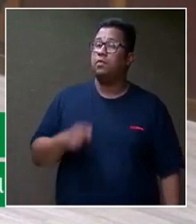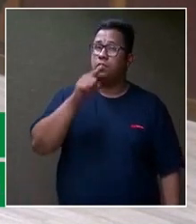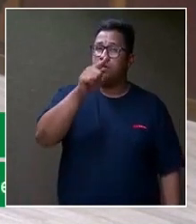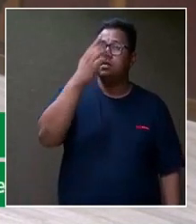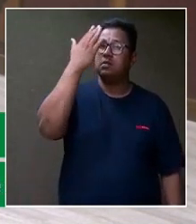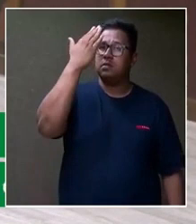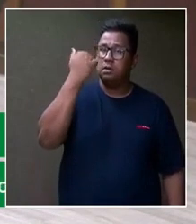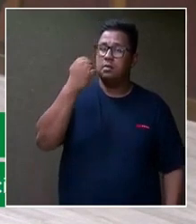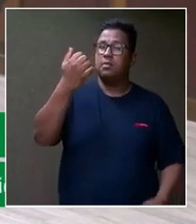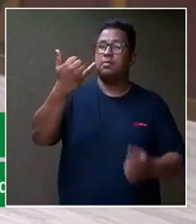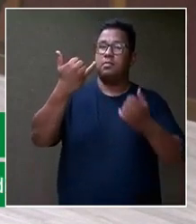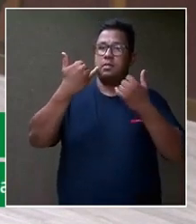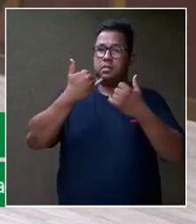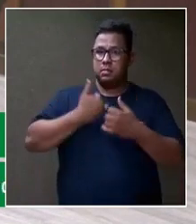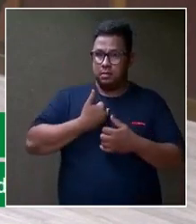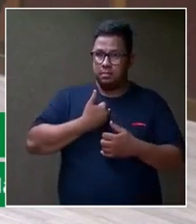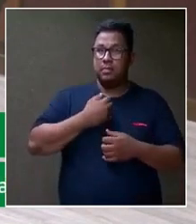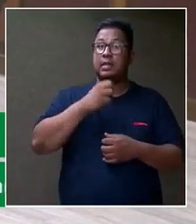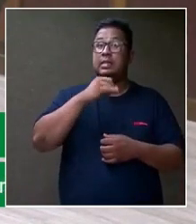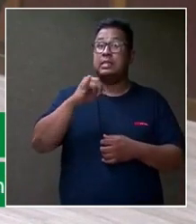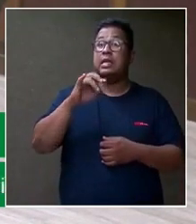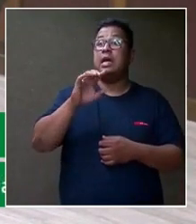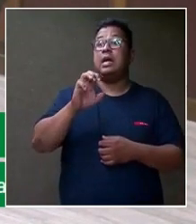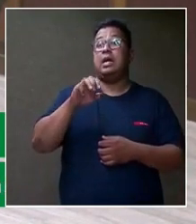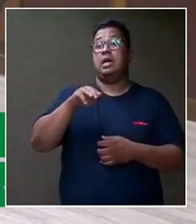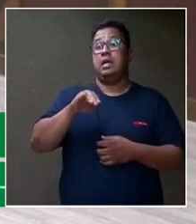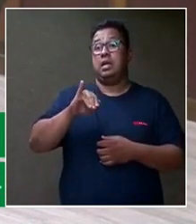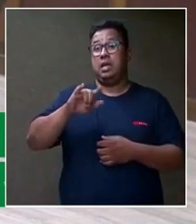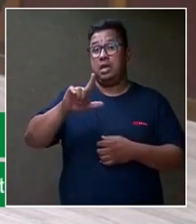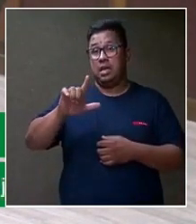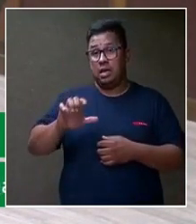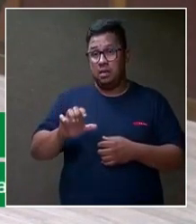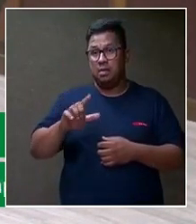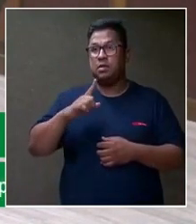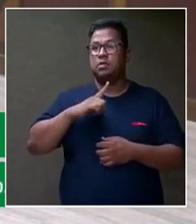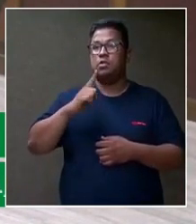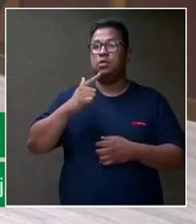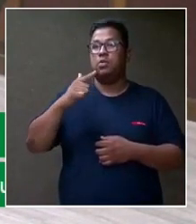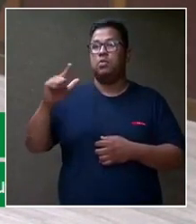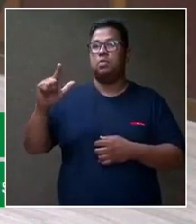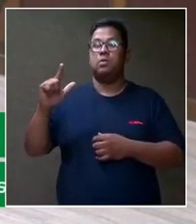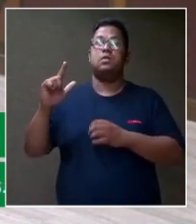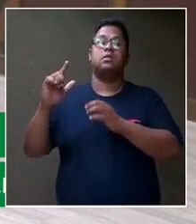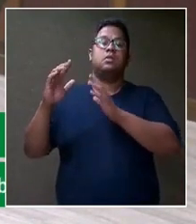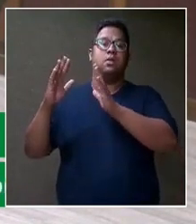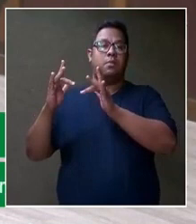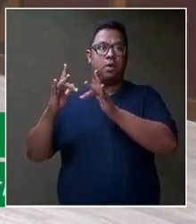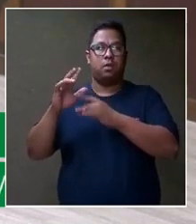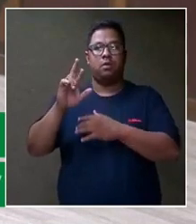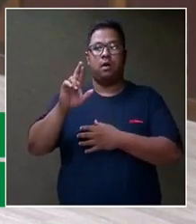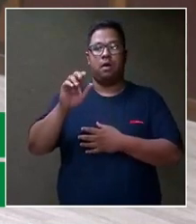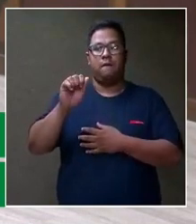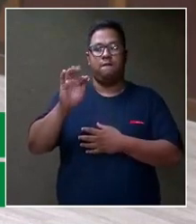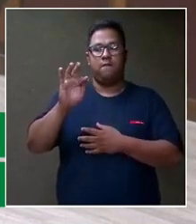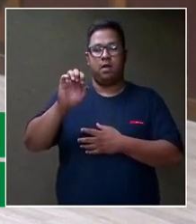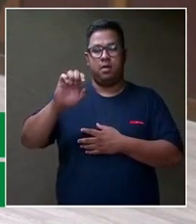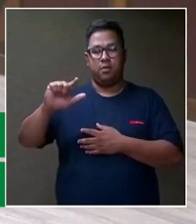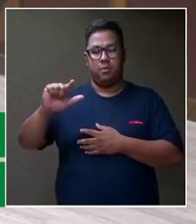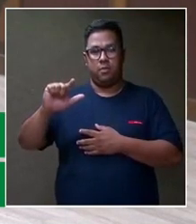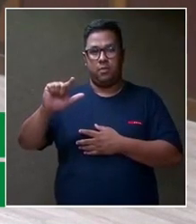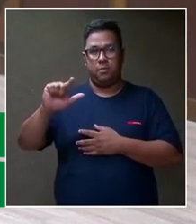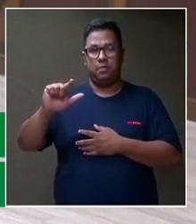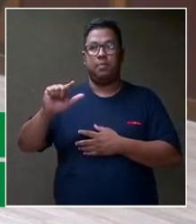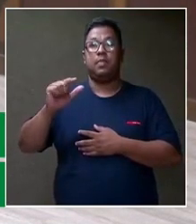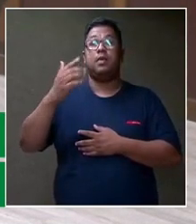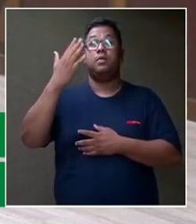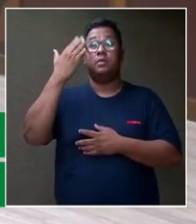nos informar se a Emily tinha um relacionamento paralelo com o Rafael? Não, sem me informar. Eu sei